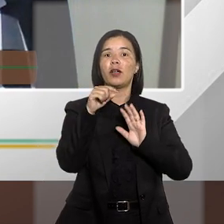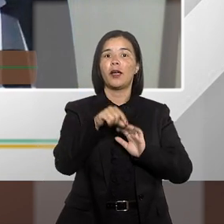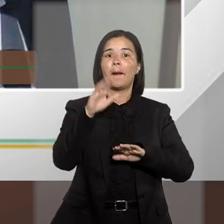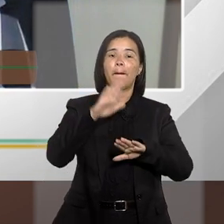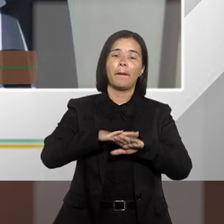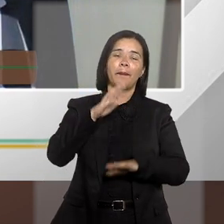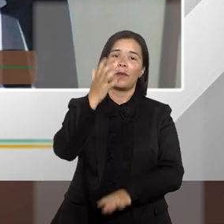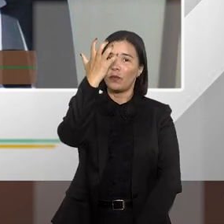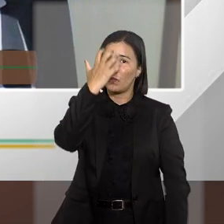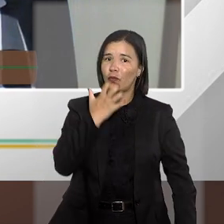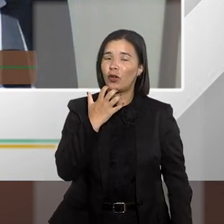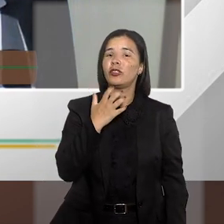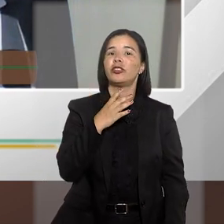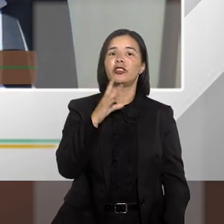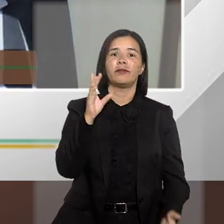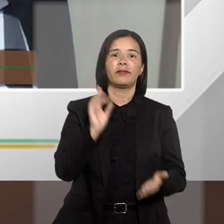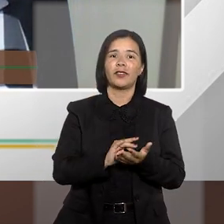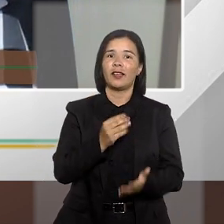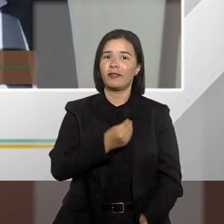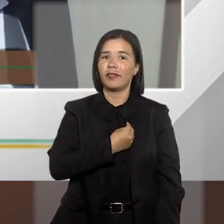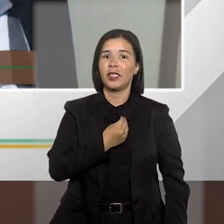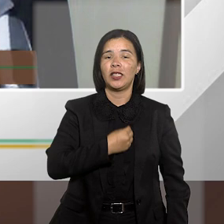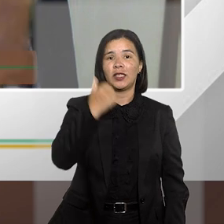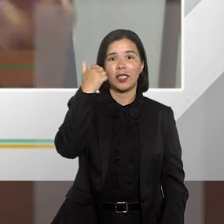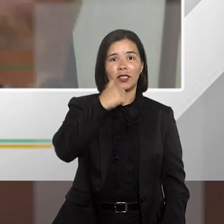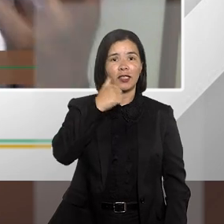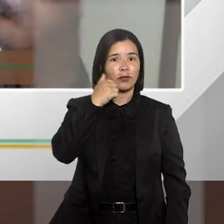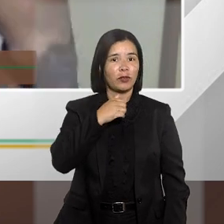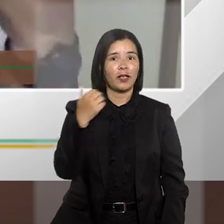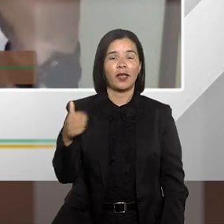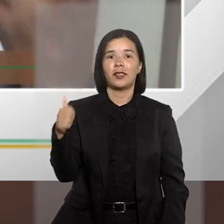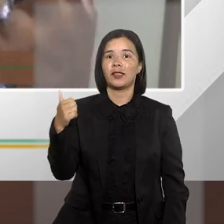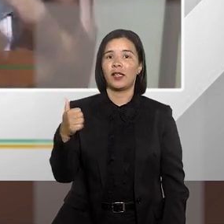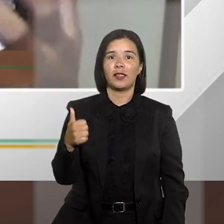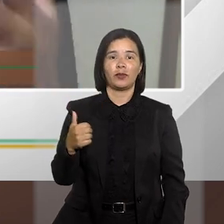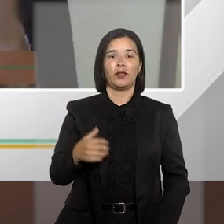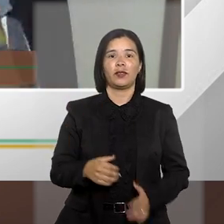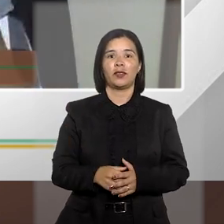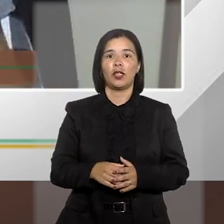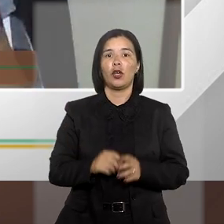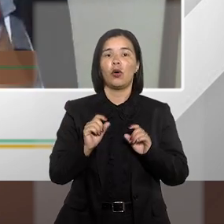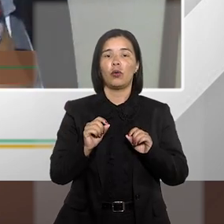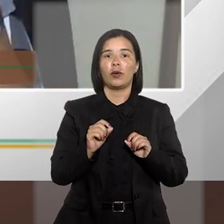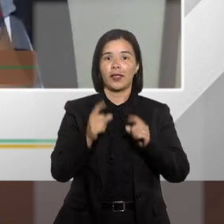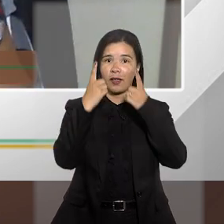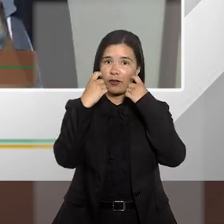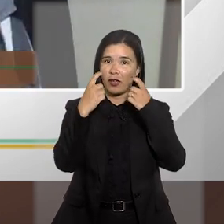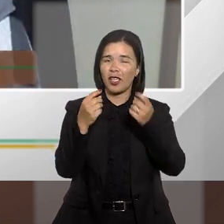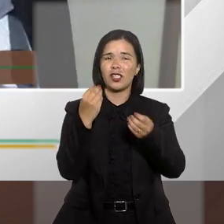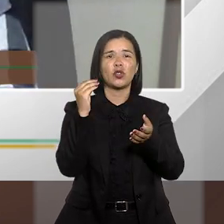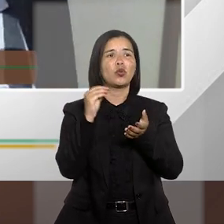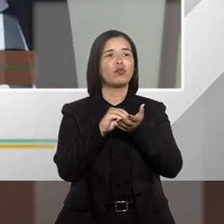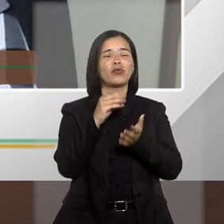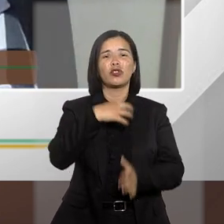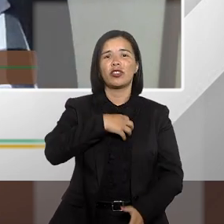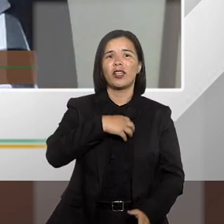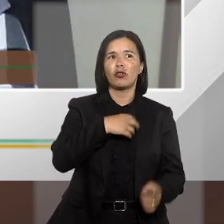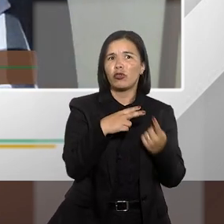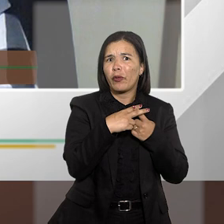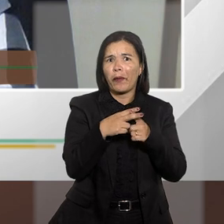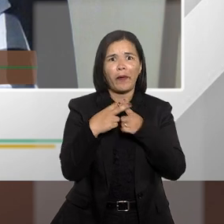muito forte na realidade das mulheres lésbicas, dessa violência sexual como uma forma de correção. Então, com o